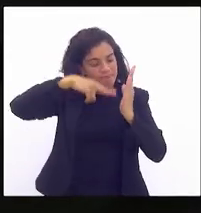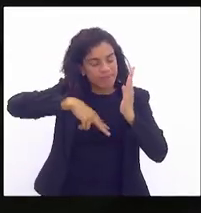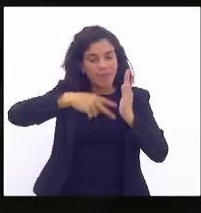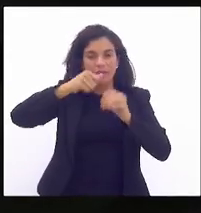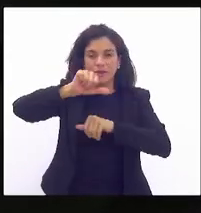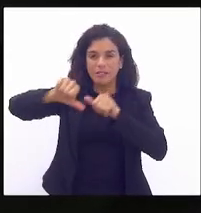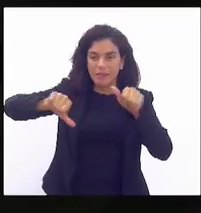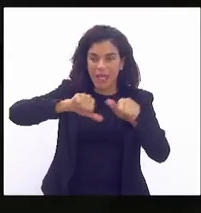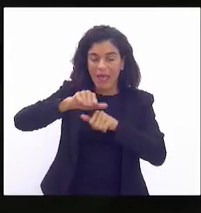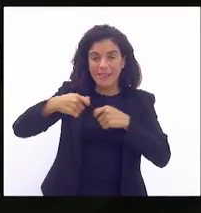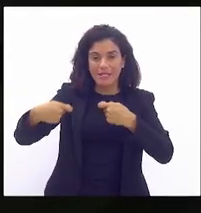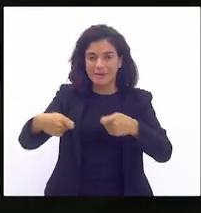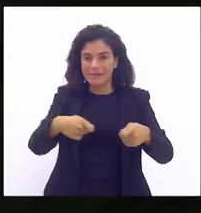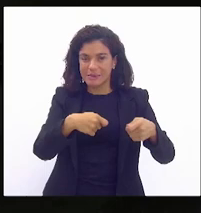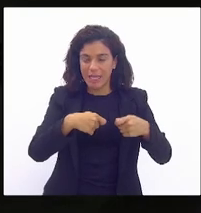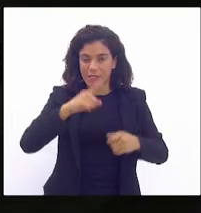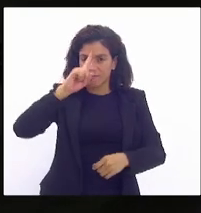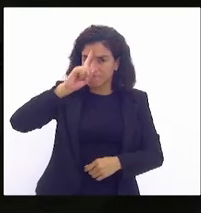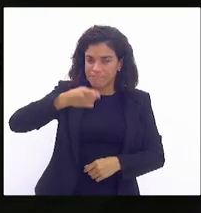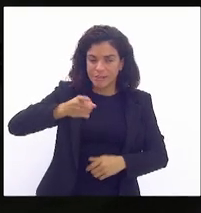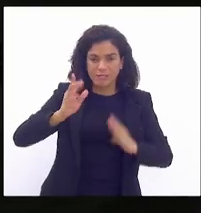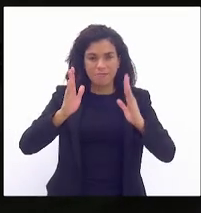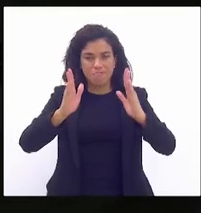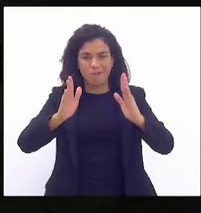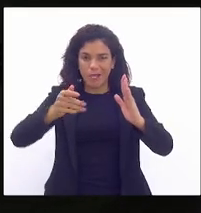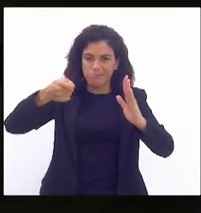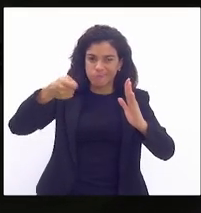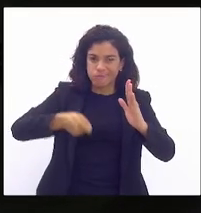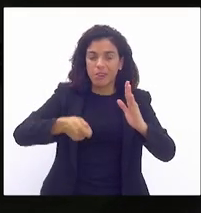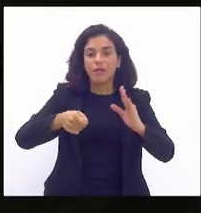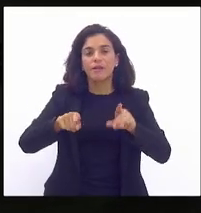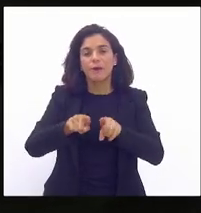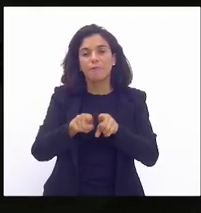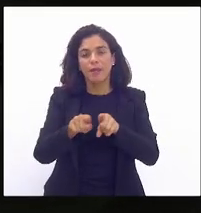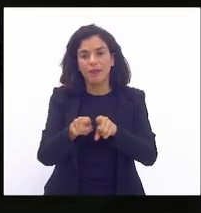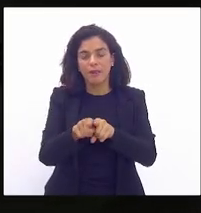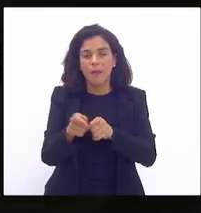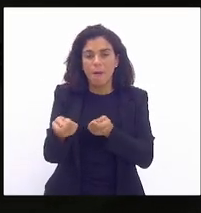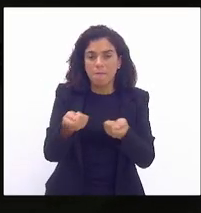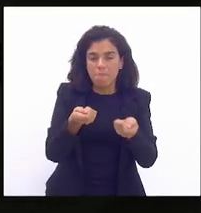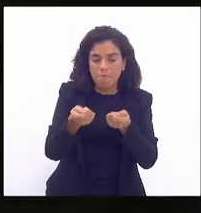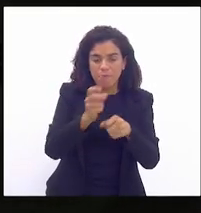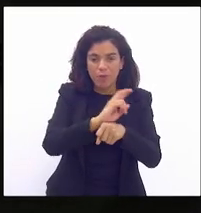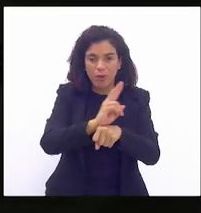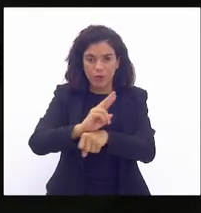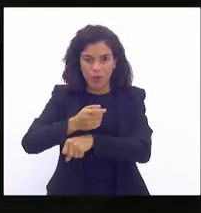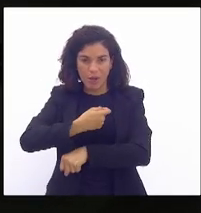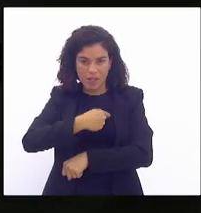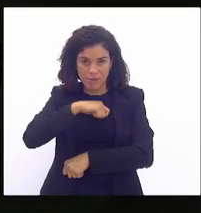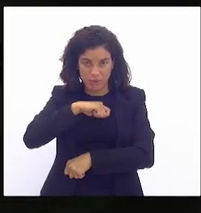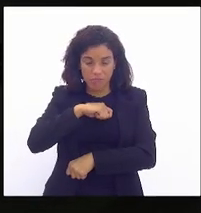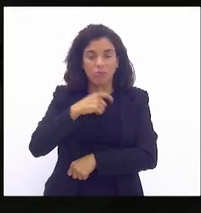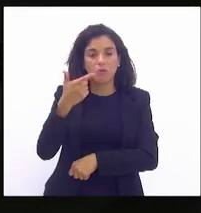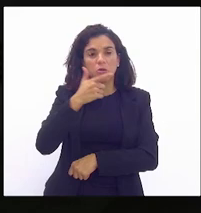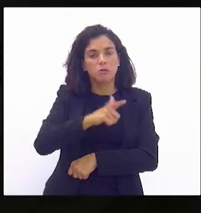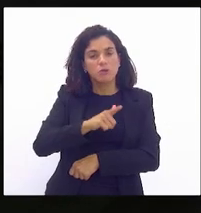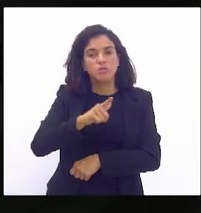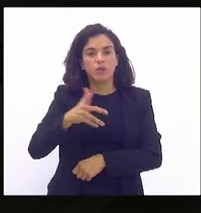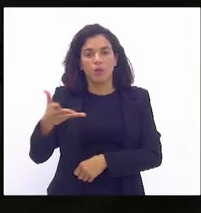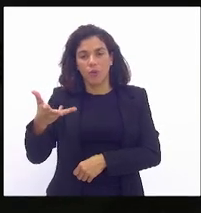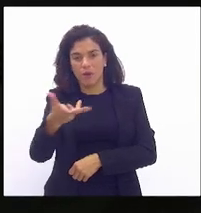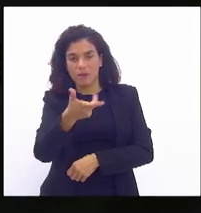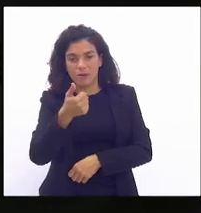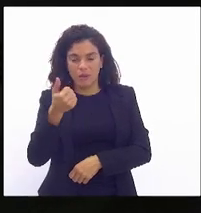Há necessidade de estabelecer prazos rígidos, bem como um plano de ação muito bem restrito para atingir o padrão final de qualidade do